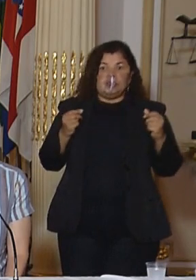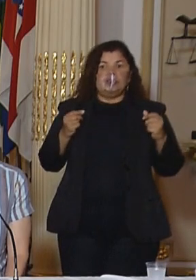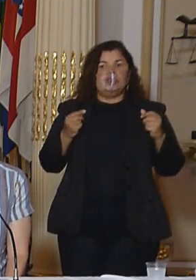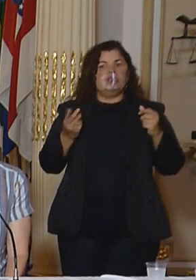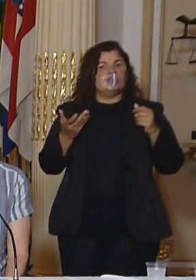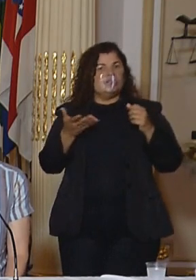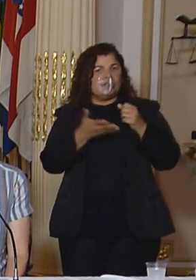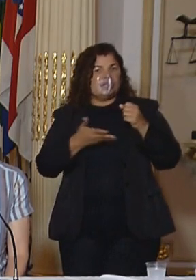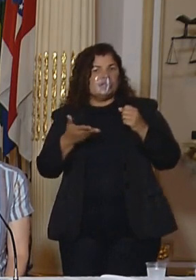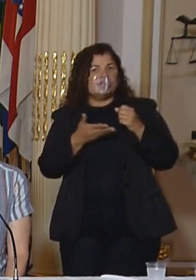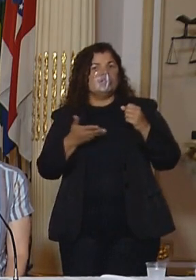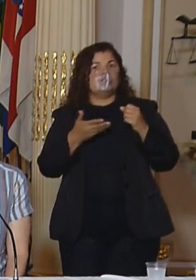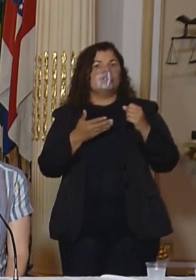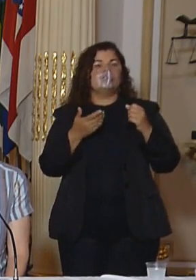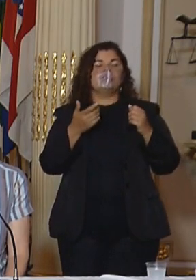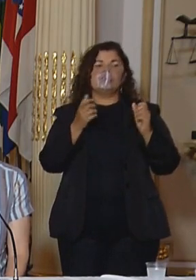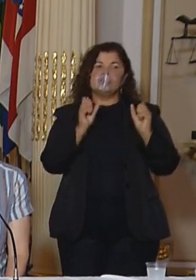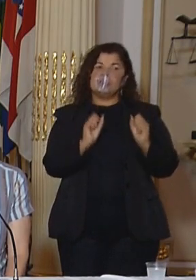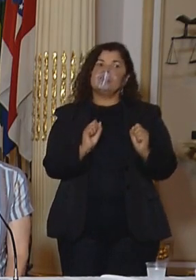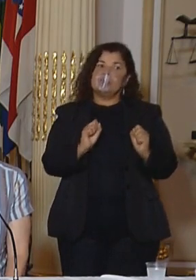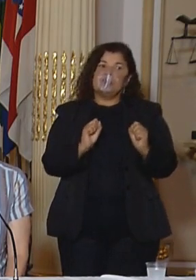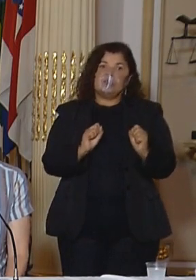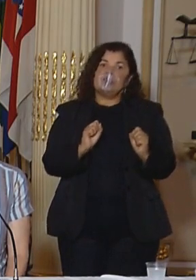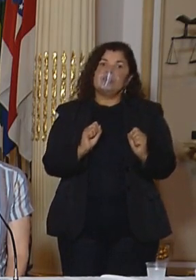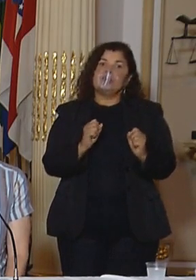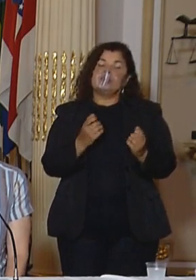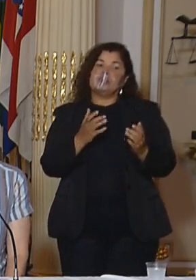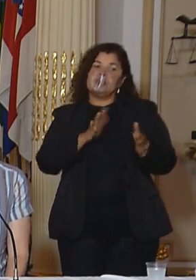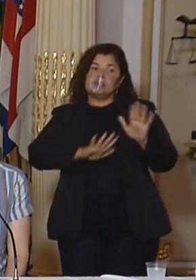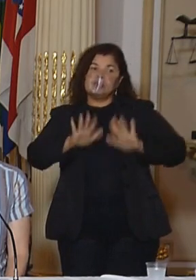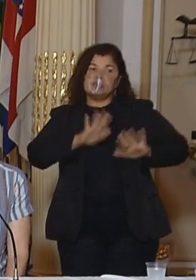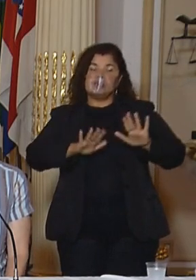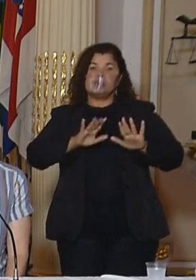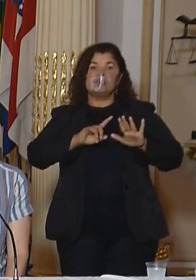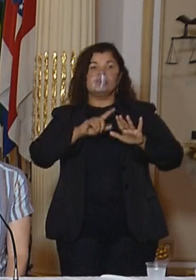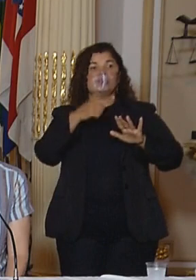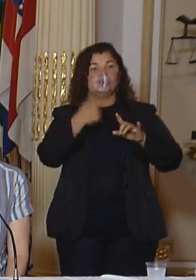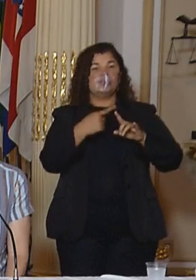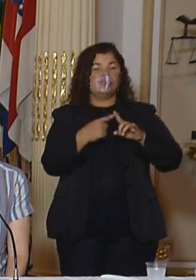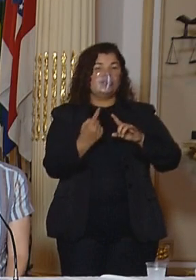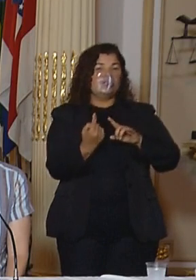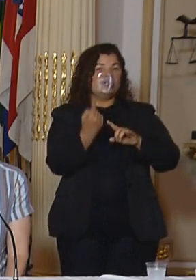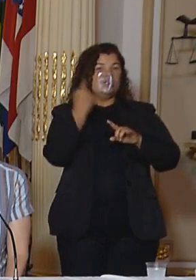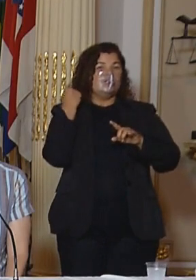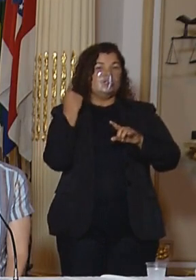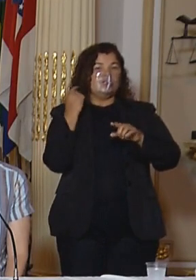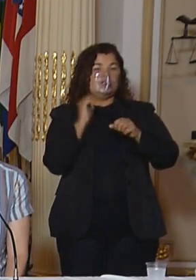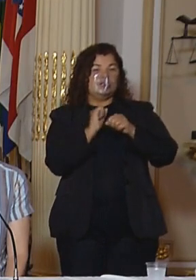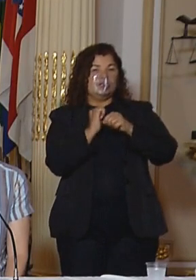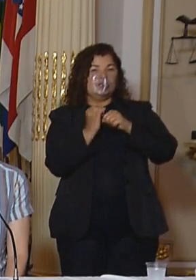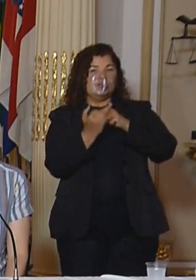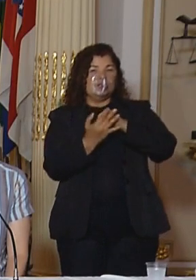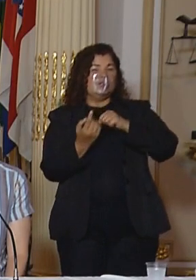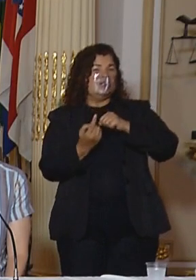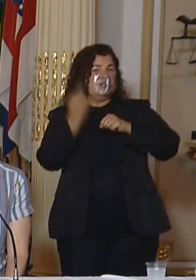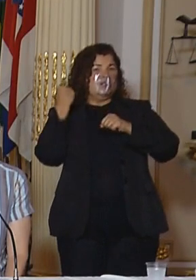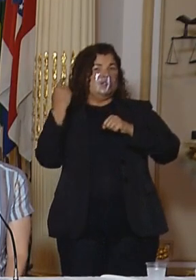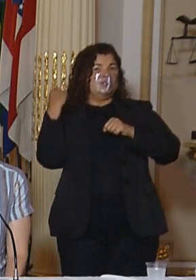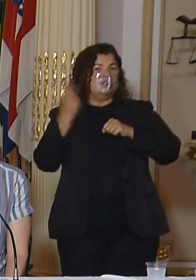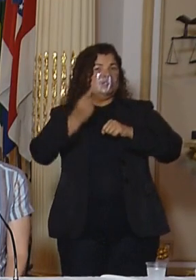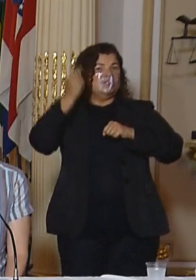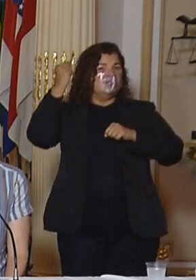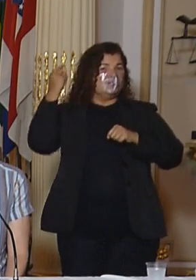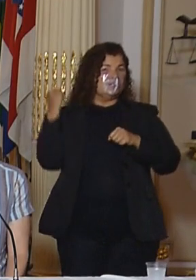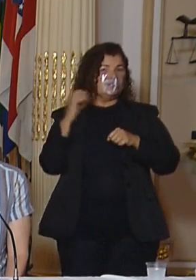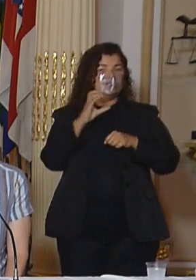não adoecer de novo por um período. Quando a gente olha para os outros coronavírus, que não são o novo coronavírus, outros coronavírus mais